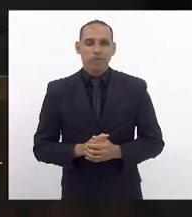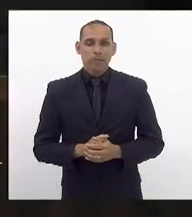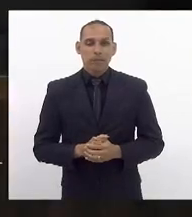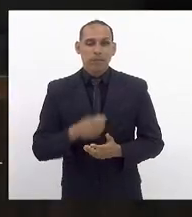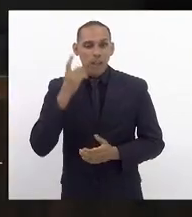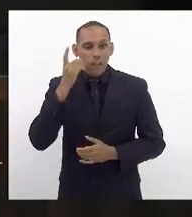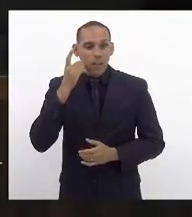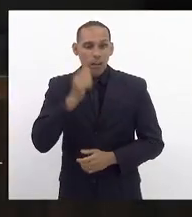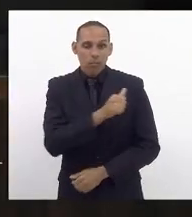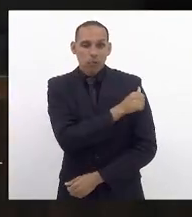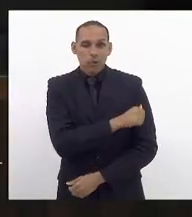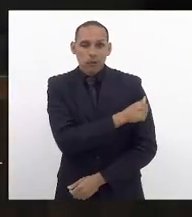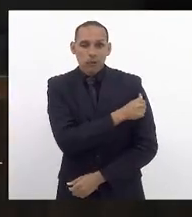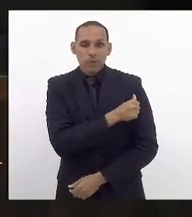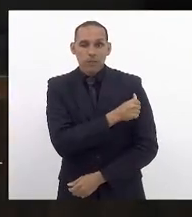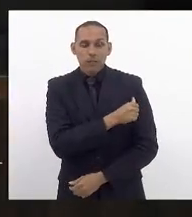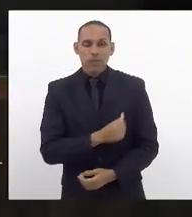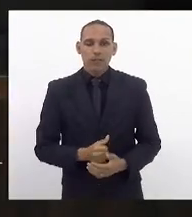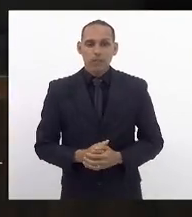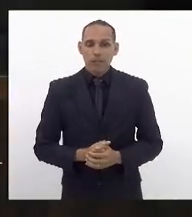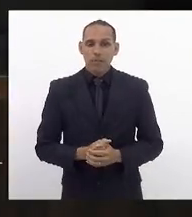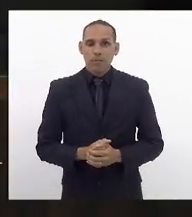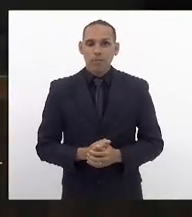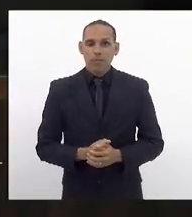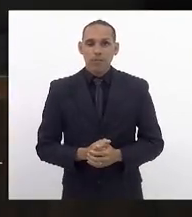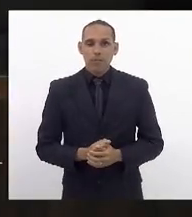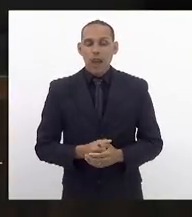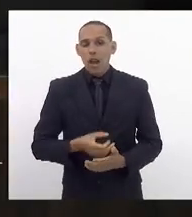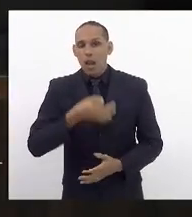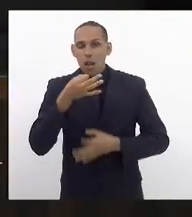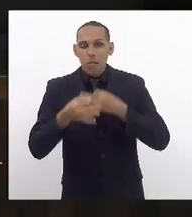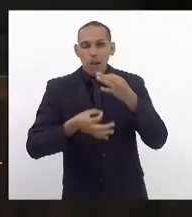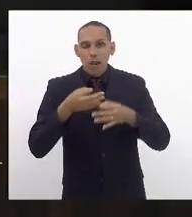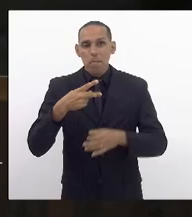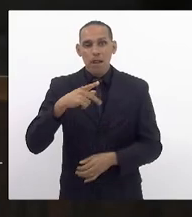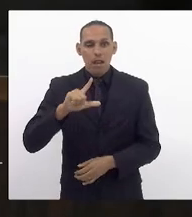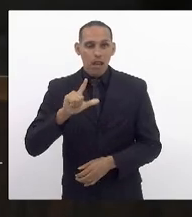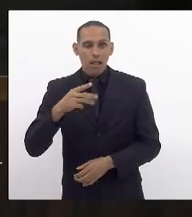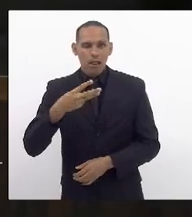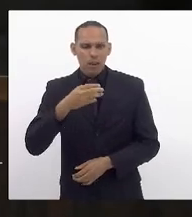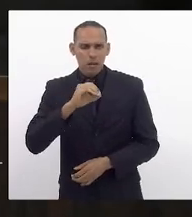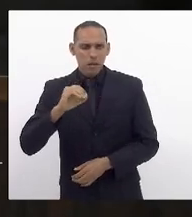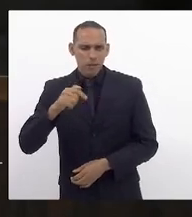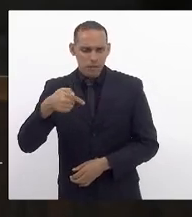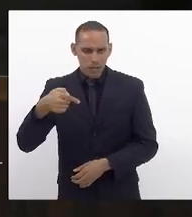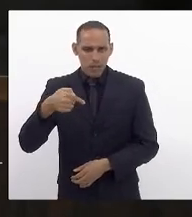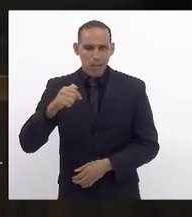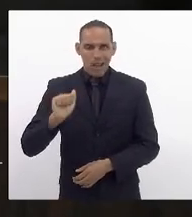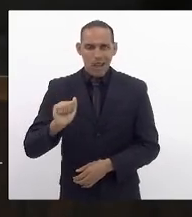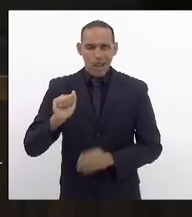Deputada enfermeira, os pareceres ao PL 3007A já foram